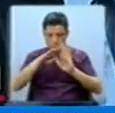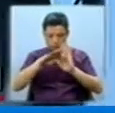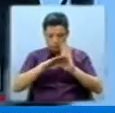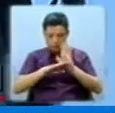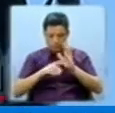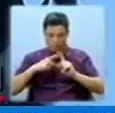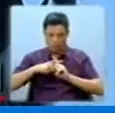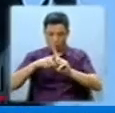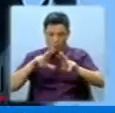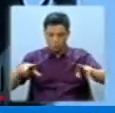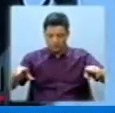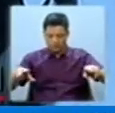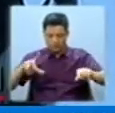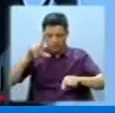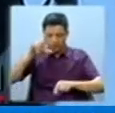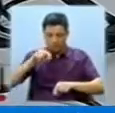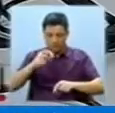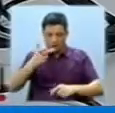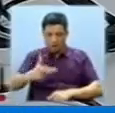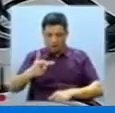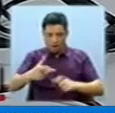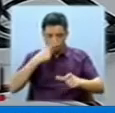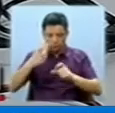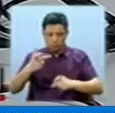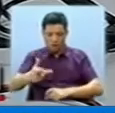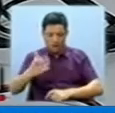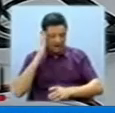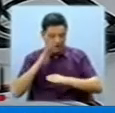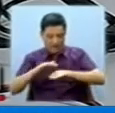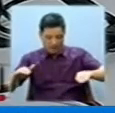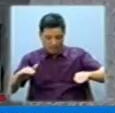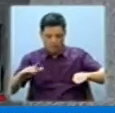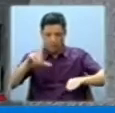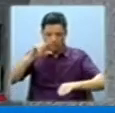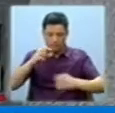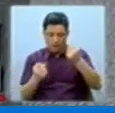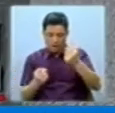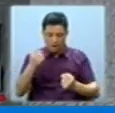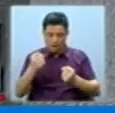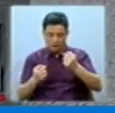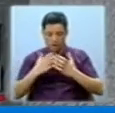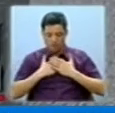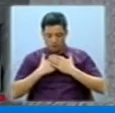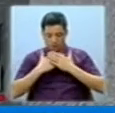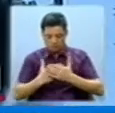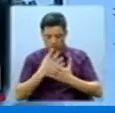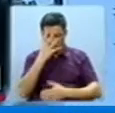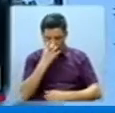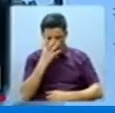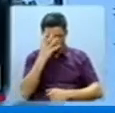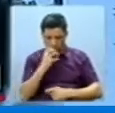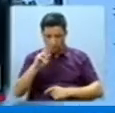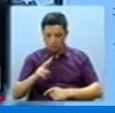hospitalar ou para monitorizar acamados em casa, por exemplo, mas também em automóveis para detectar fadiga e sonolência, as